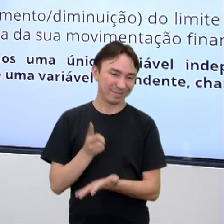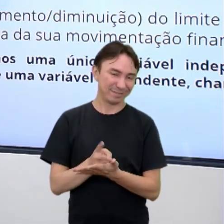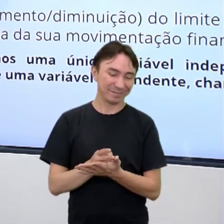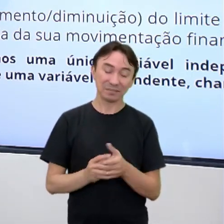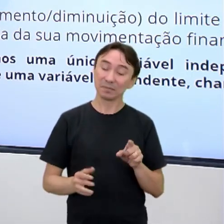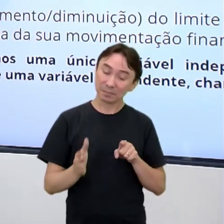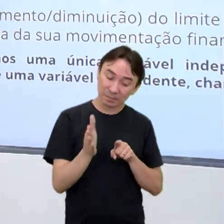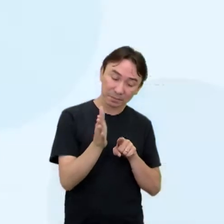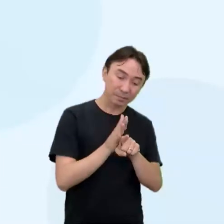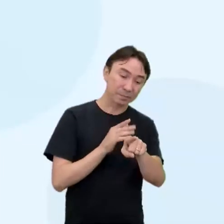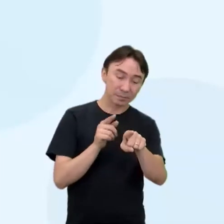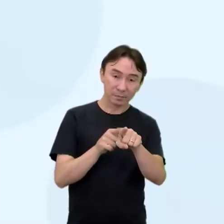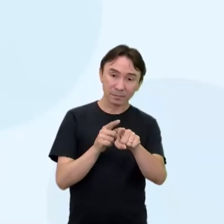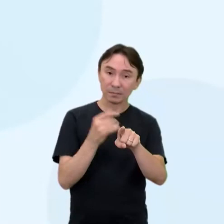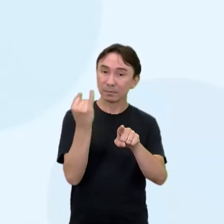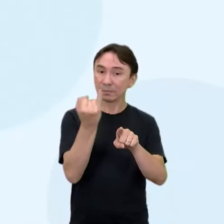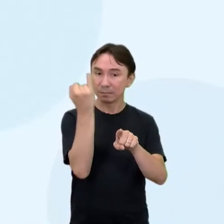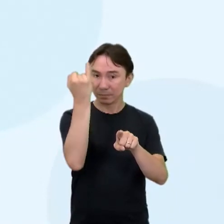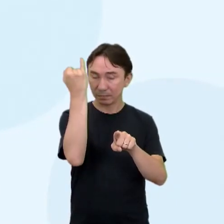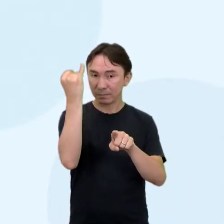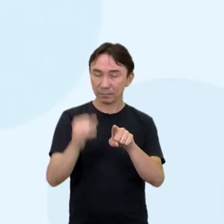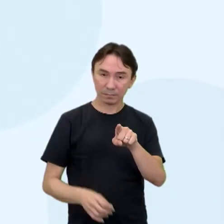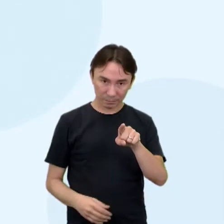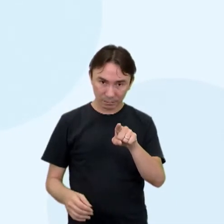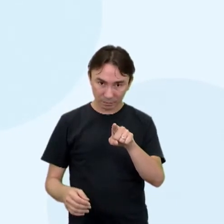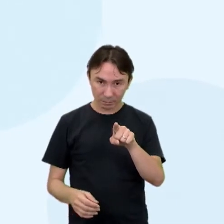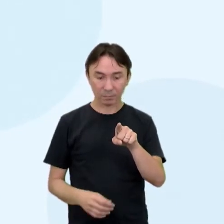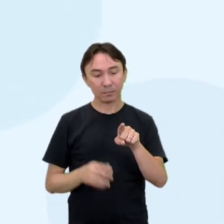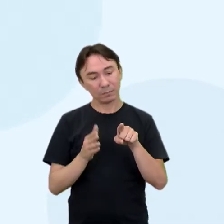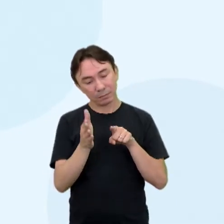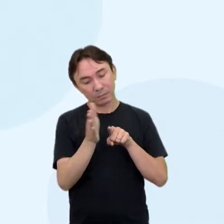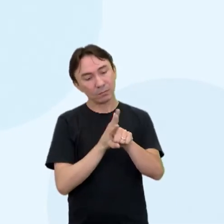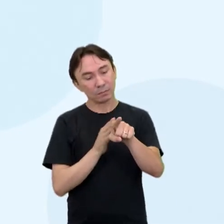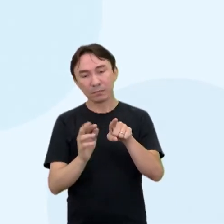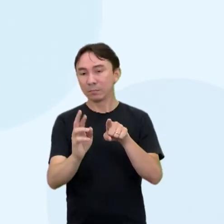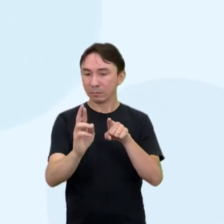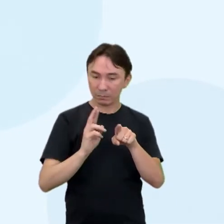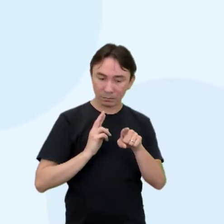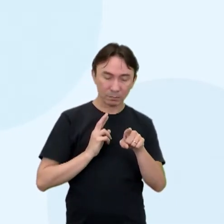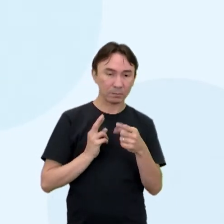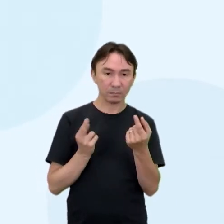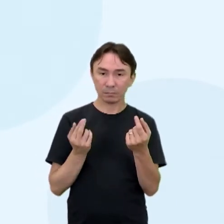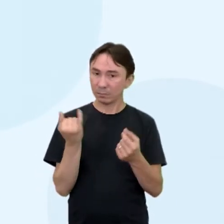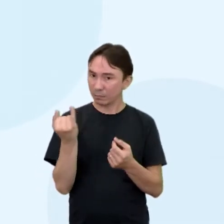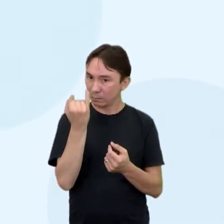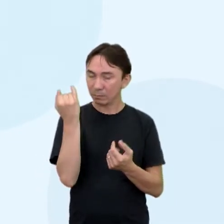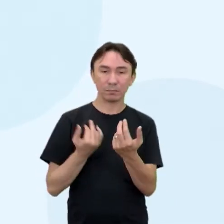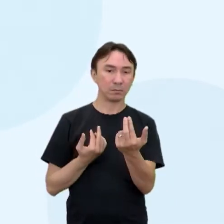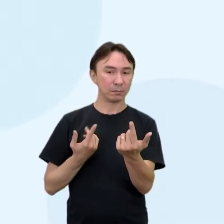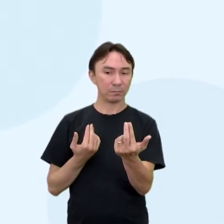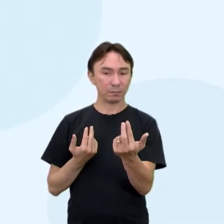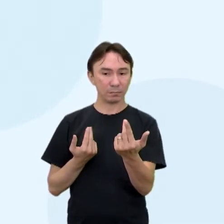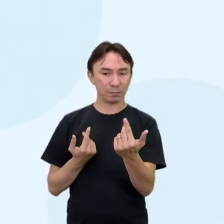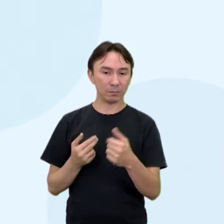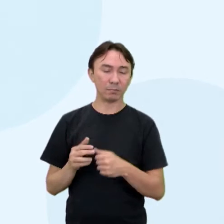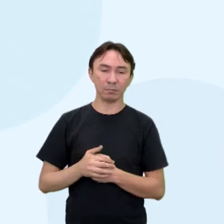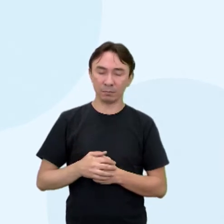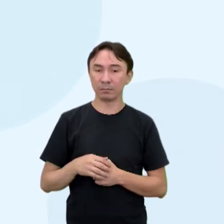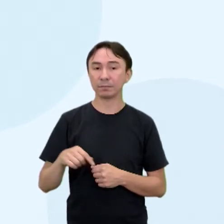tão importantes quanto as respostas, né? Eu descobri isso e aí estou carregando isso comigo aí